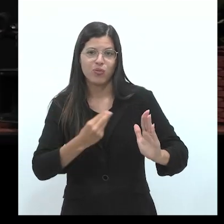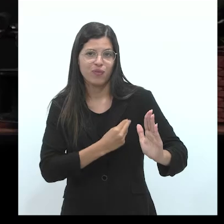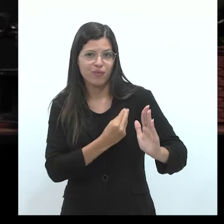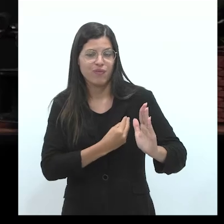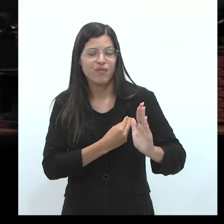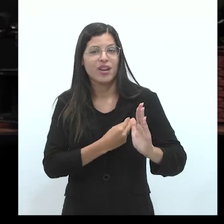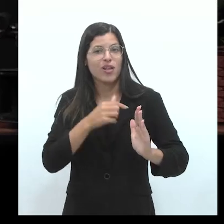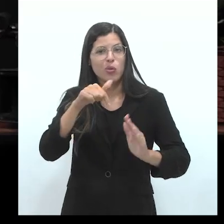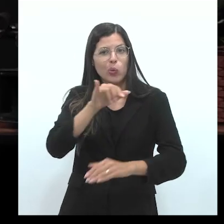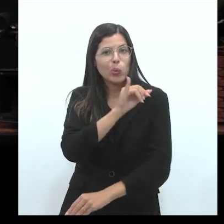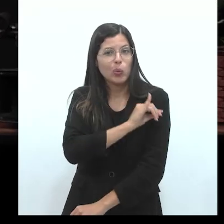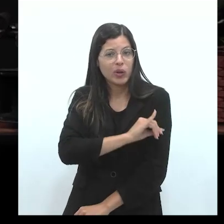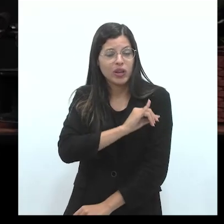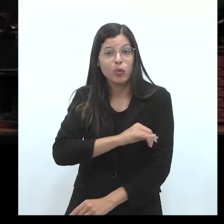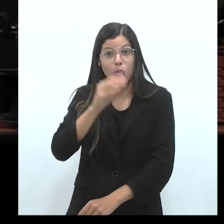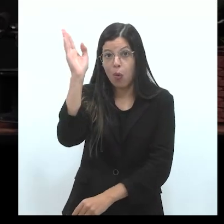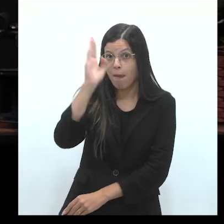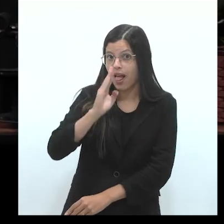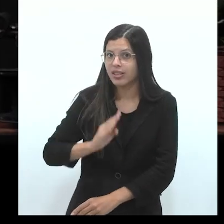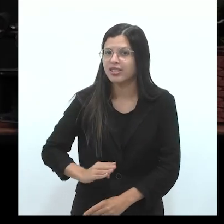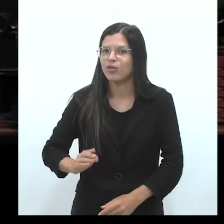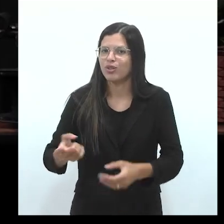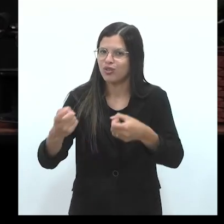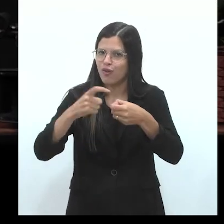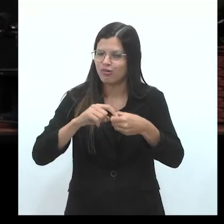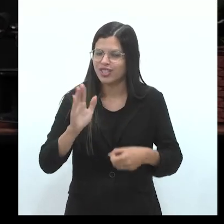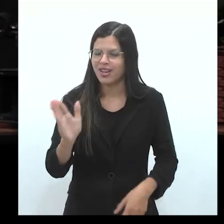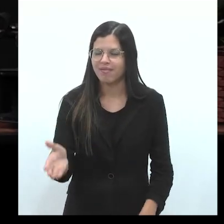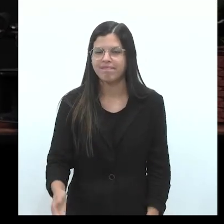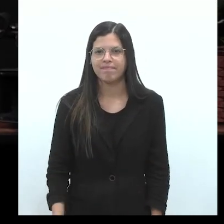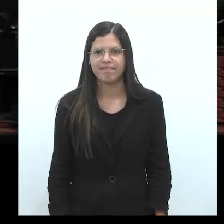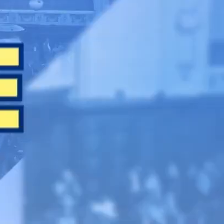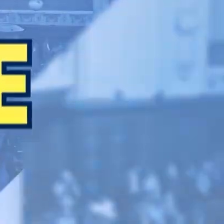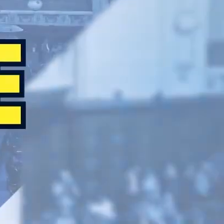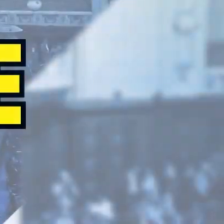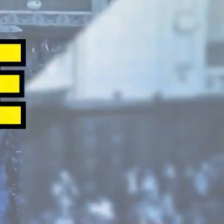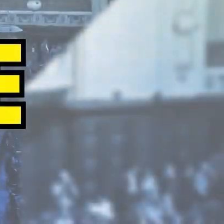a gente está vivendo, não só no Rio de Janeiro, mas no Brasil inteiro. A gente volta já já.